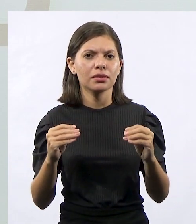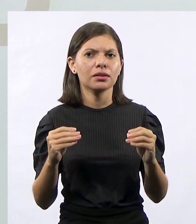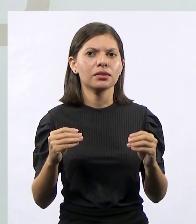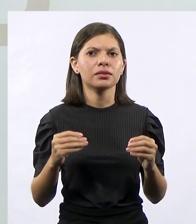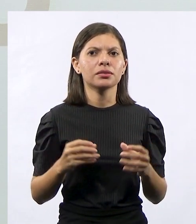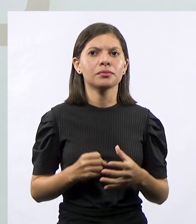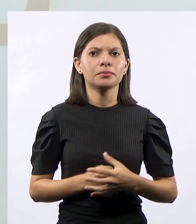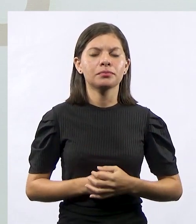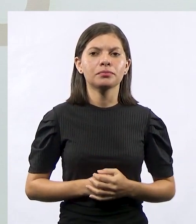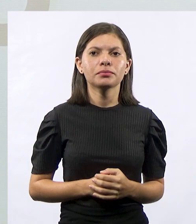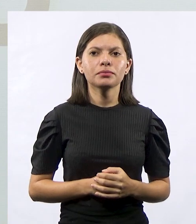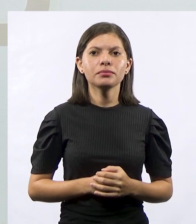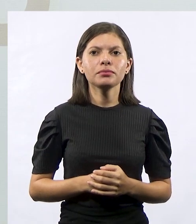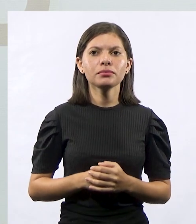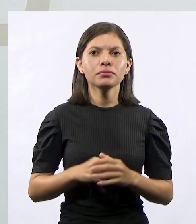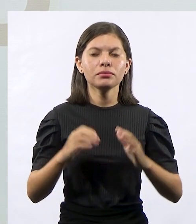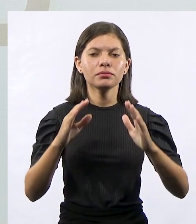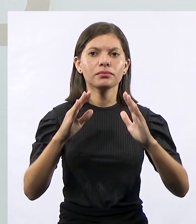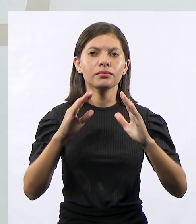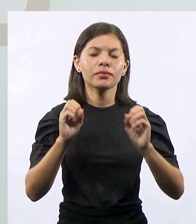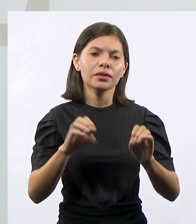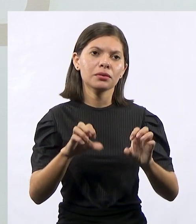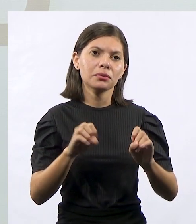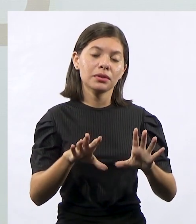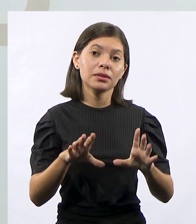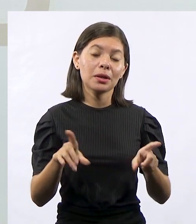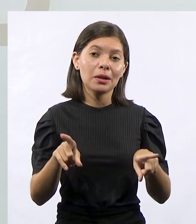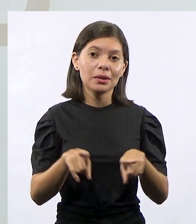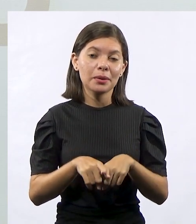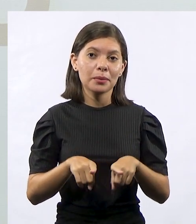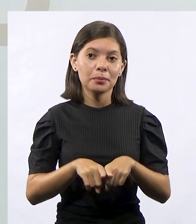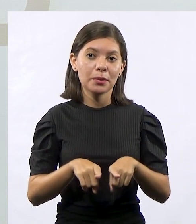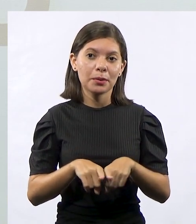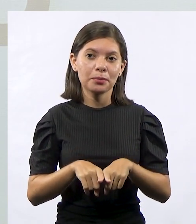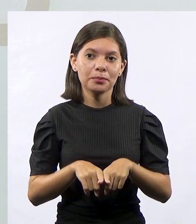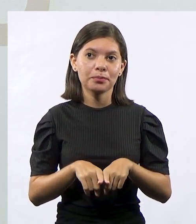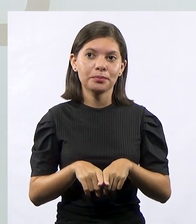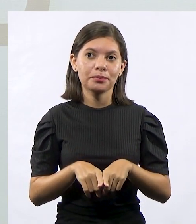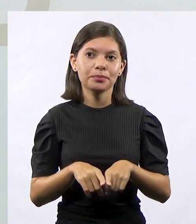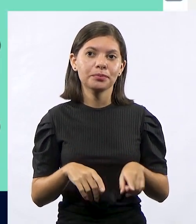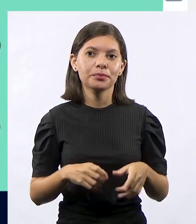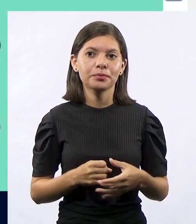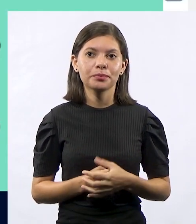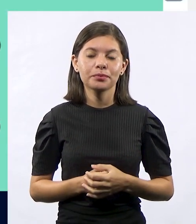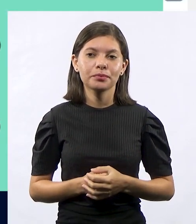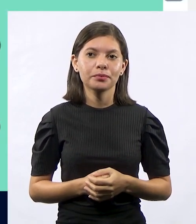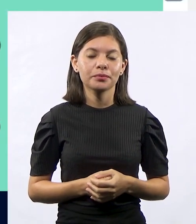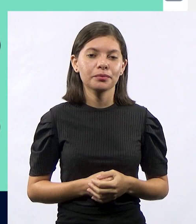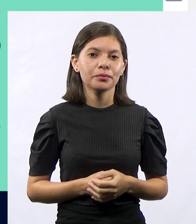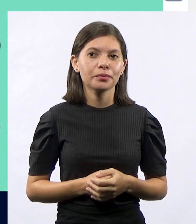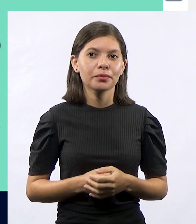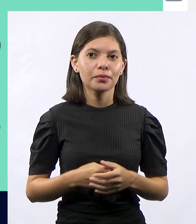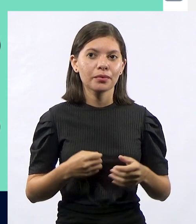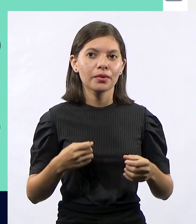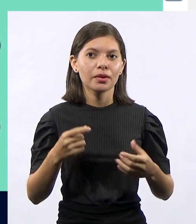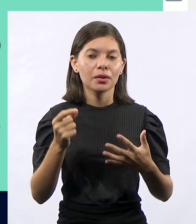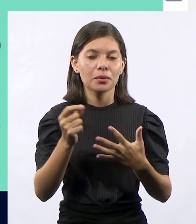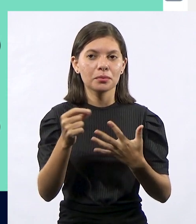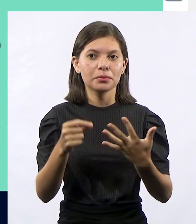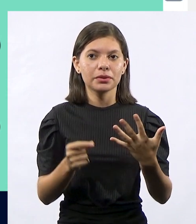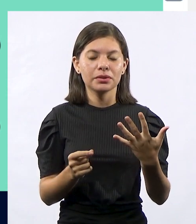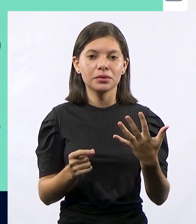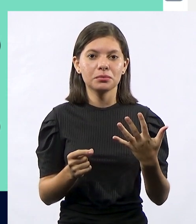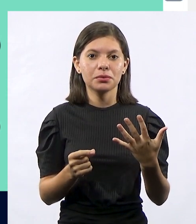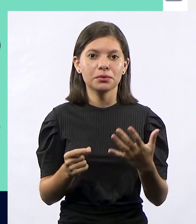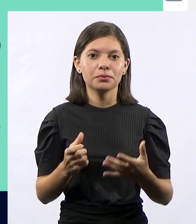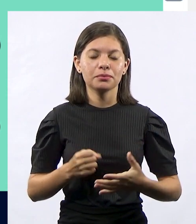a qualidade, o padrão de qualidade da educação. Além disso, a gente tem o outro